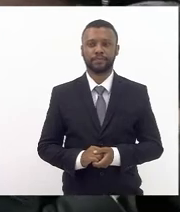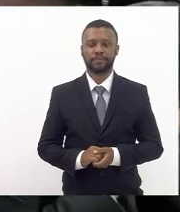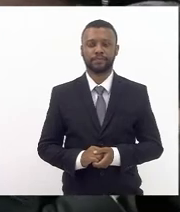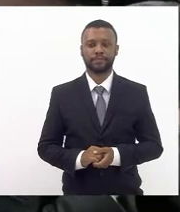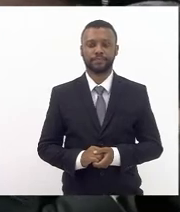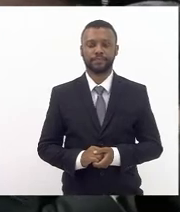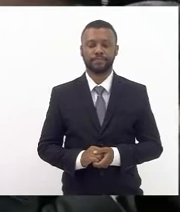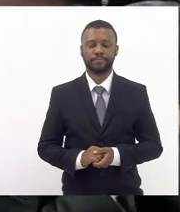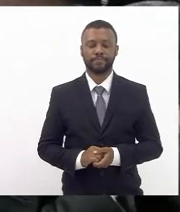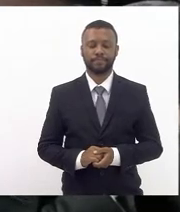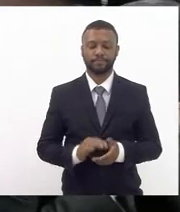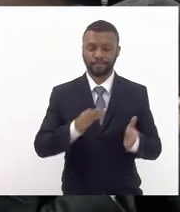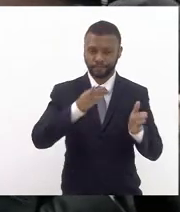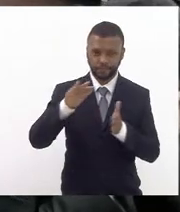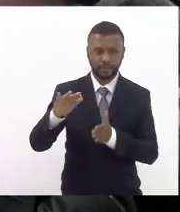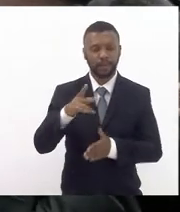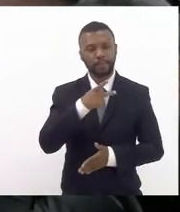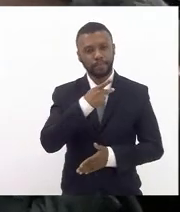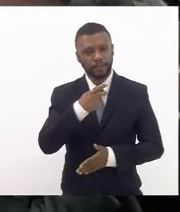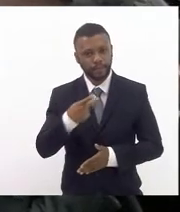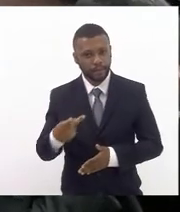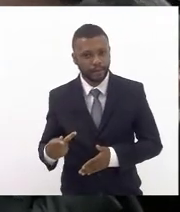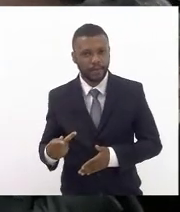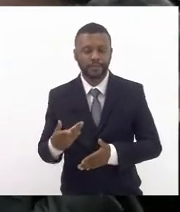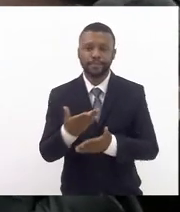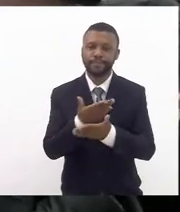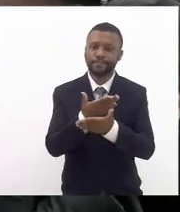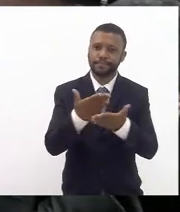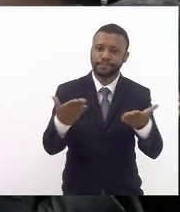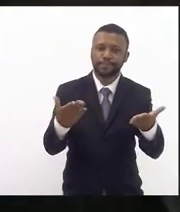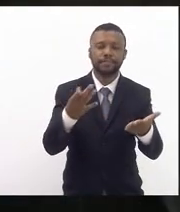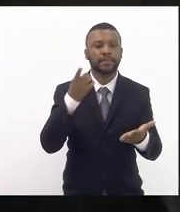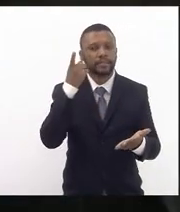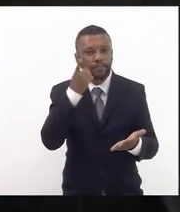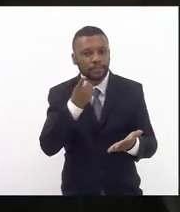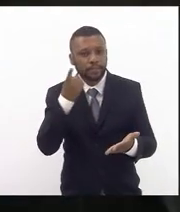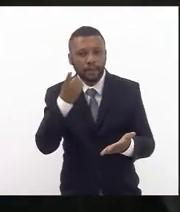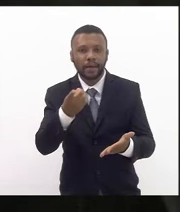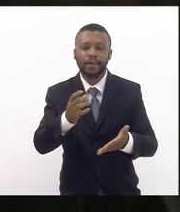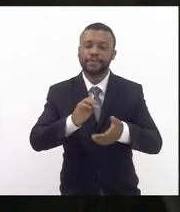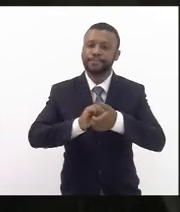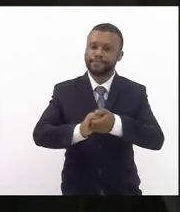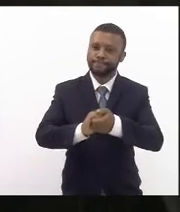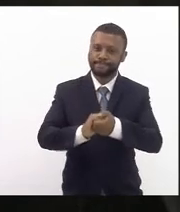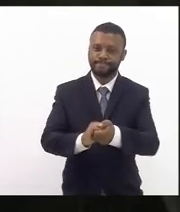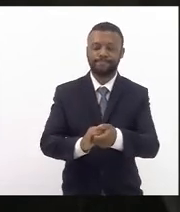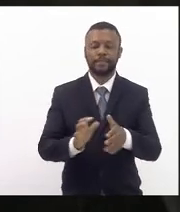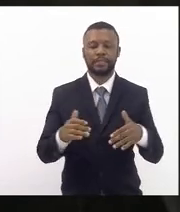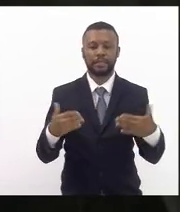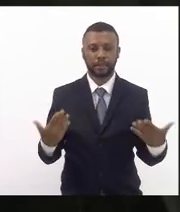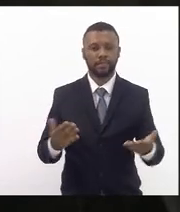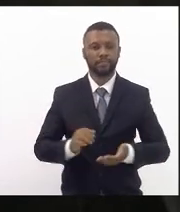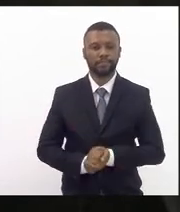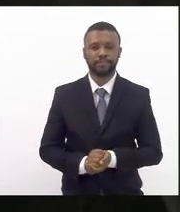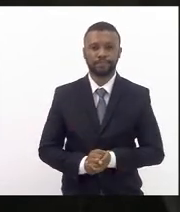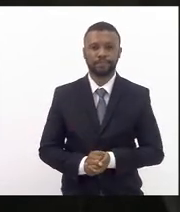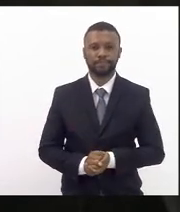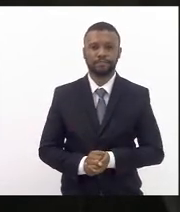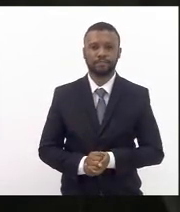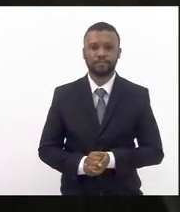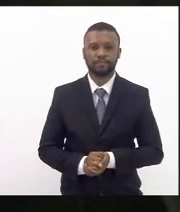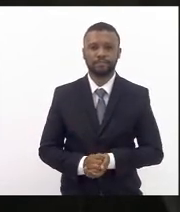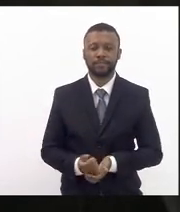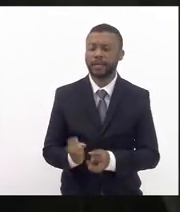Senhor presidente, senhoras deputadas, senhores deputados, esse é um tema que nós